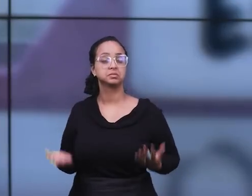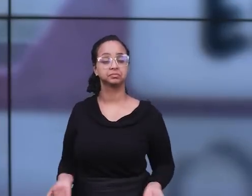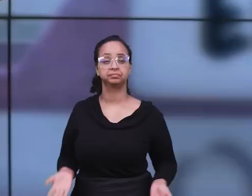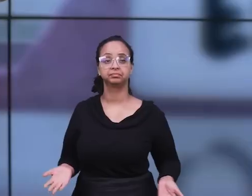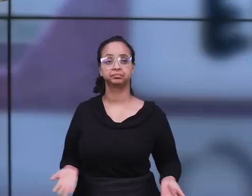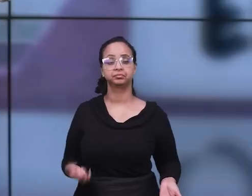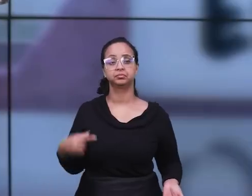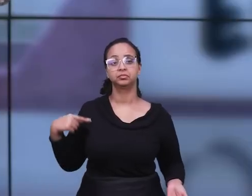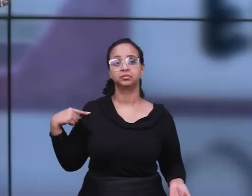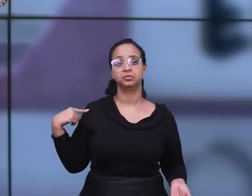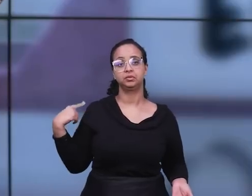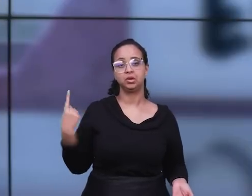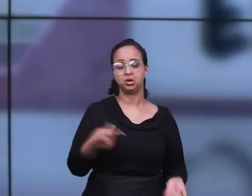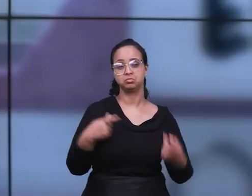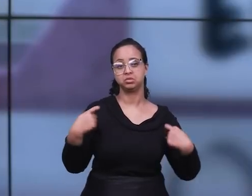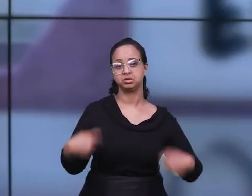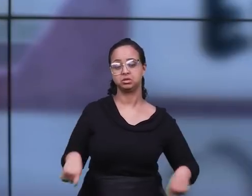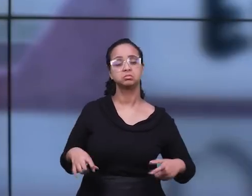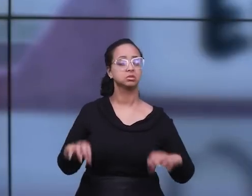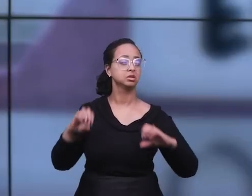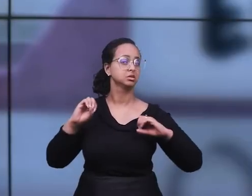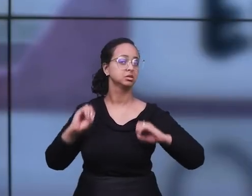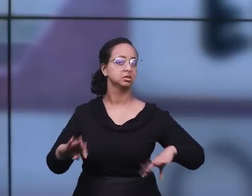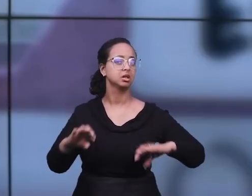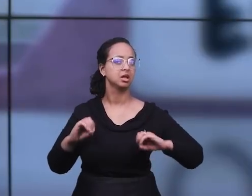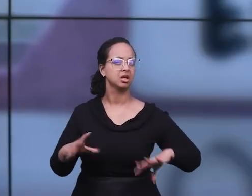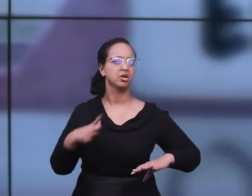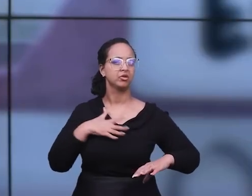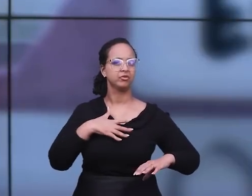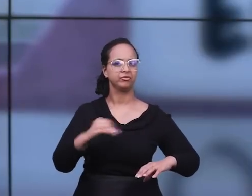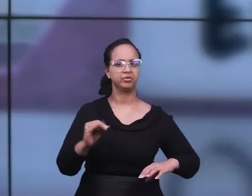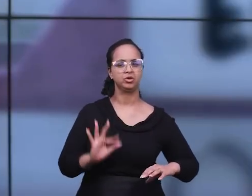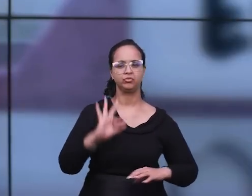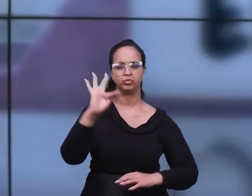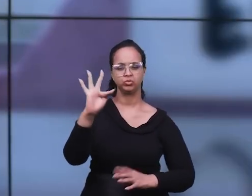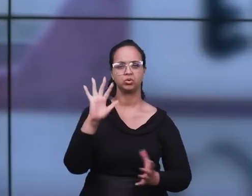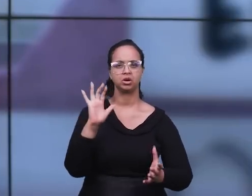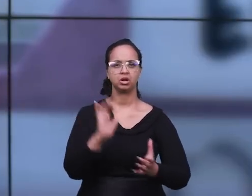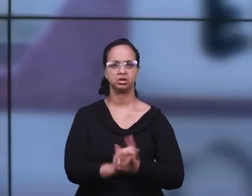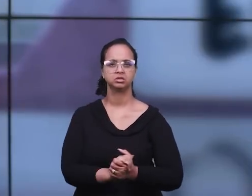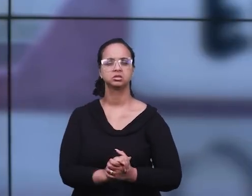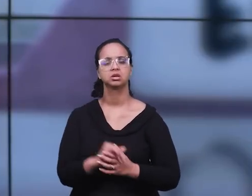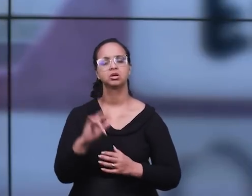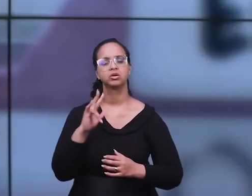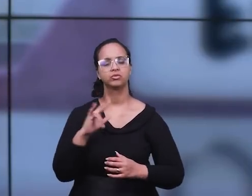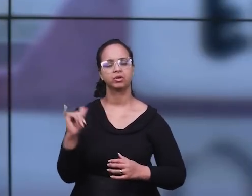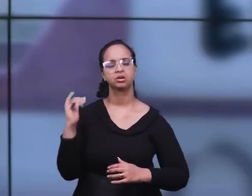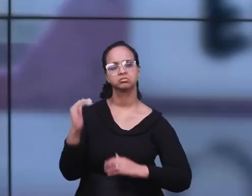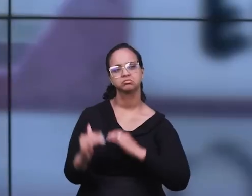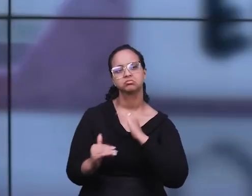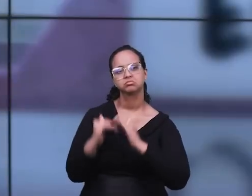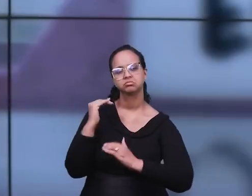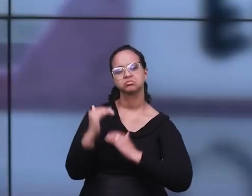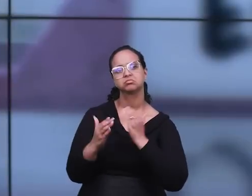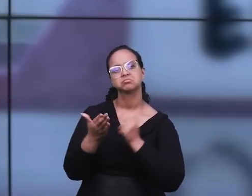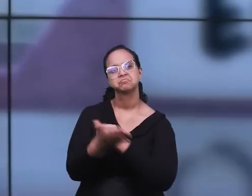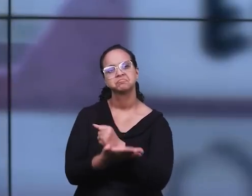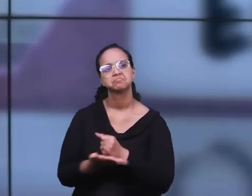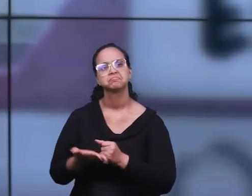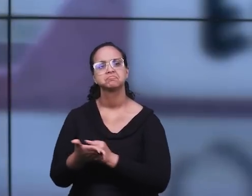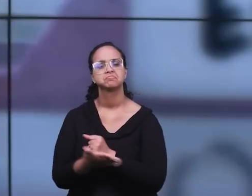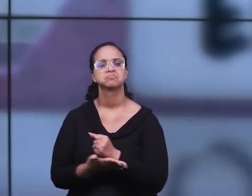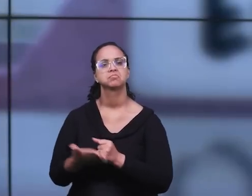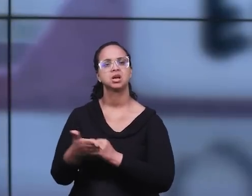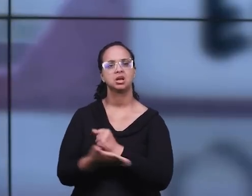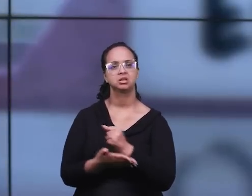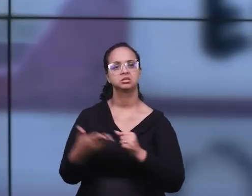Senhor. Vamos ensinar nossos filhos a orar pelos companheiros que terão, a constituir famílias